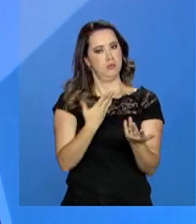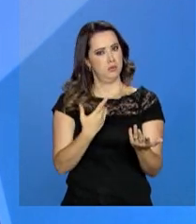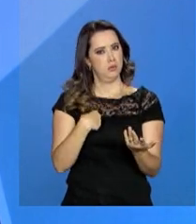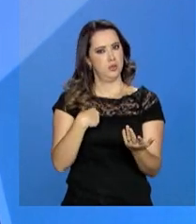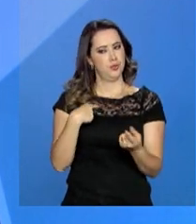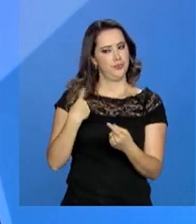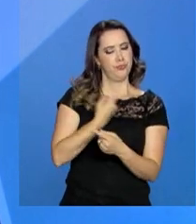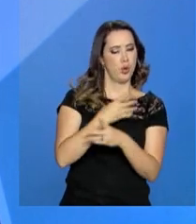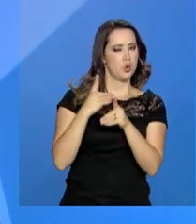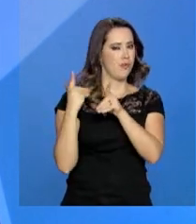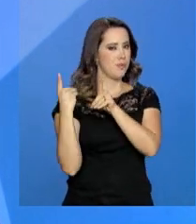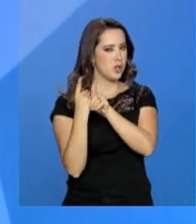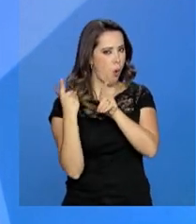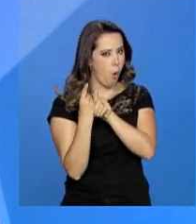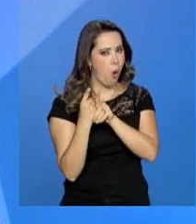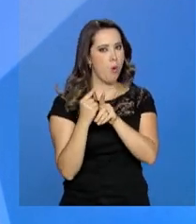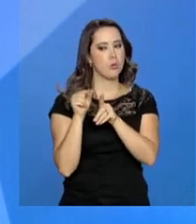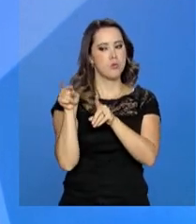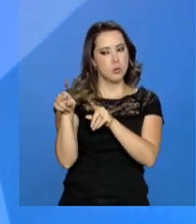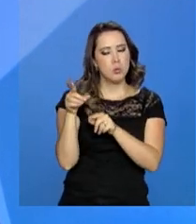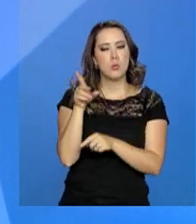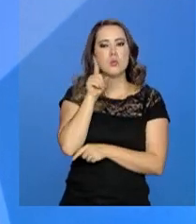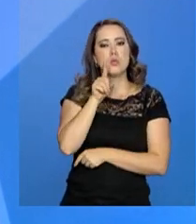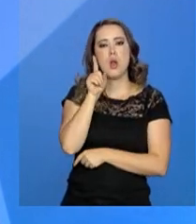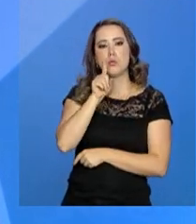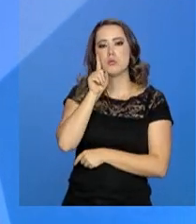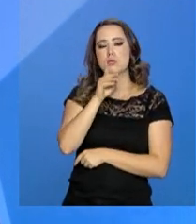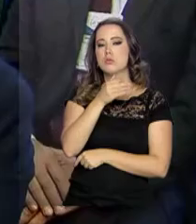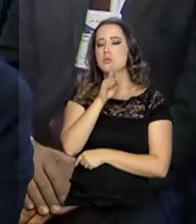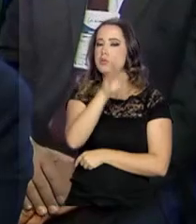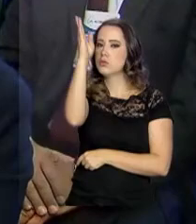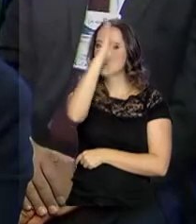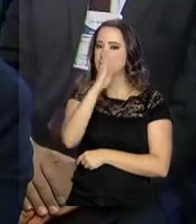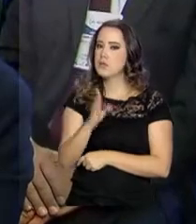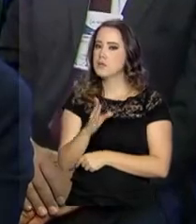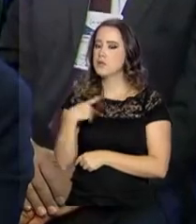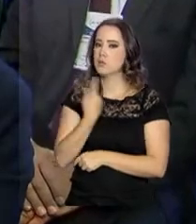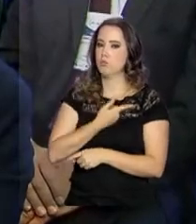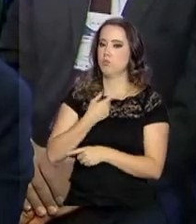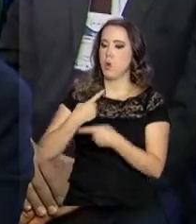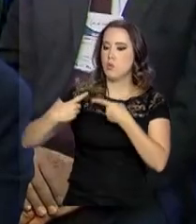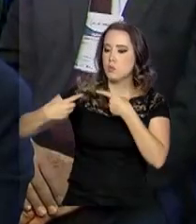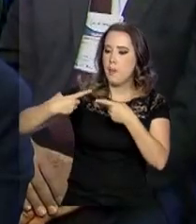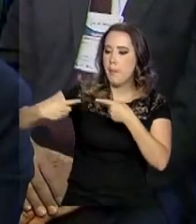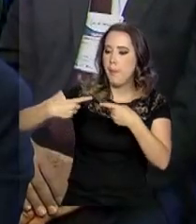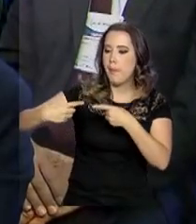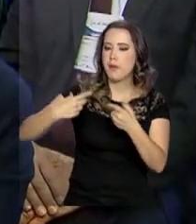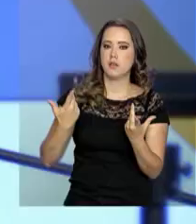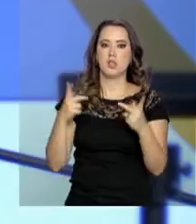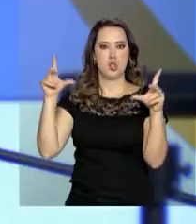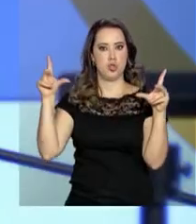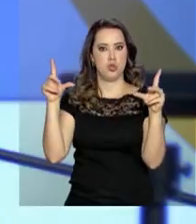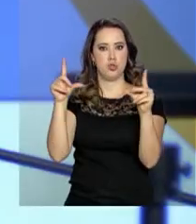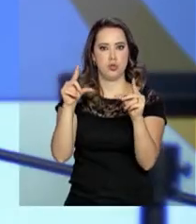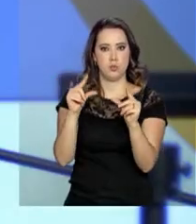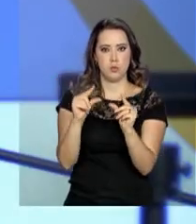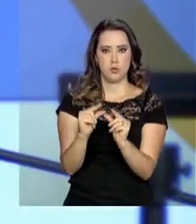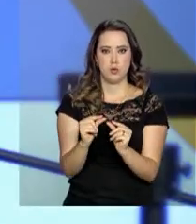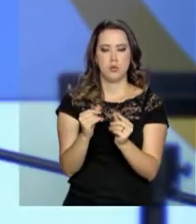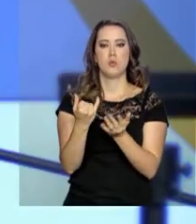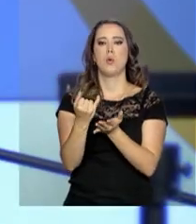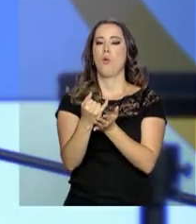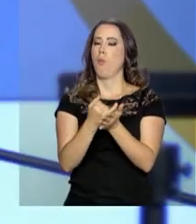providenciou junto aos Estados Unidos, nós conseguimos reduzir aquele gesto